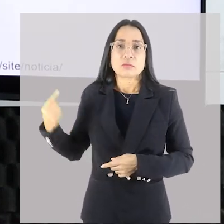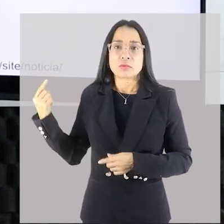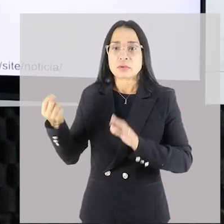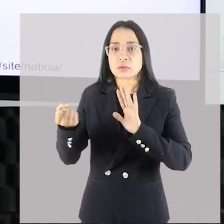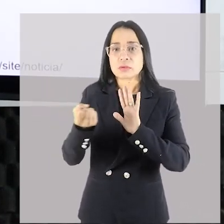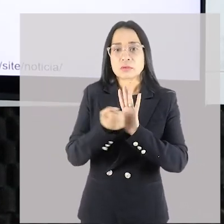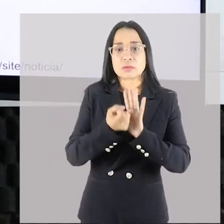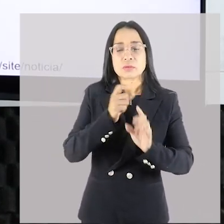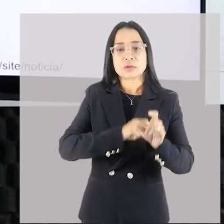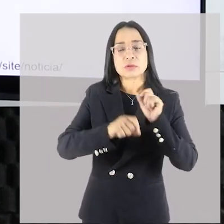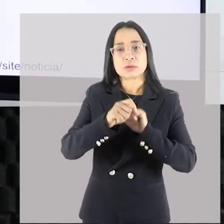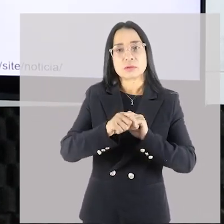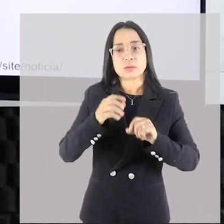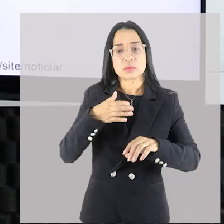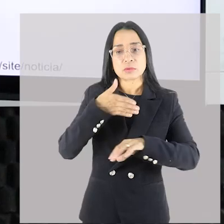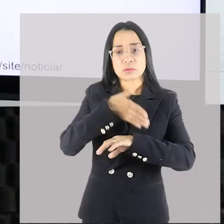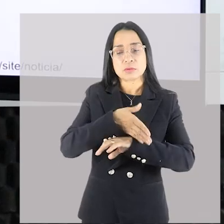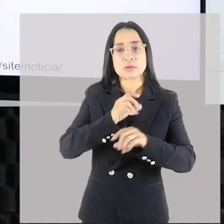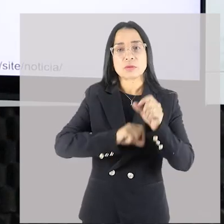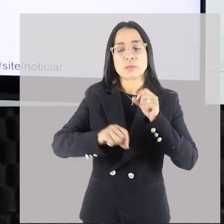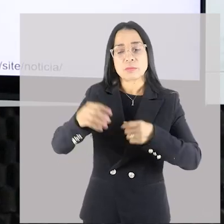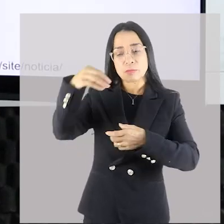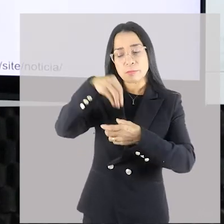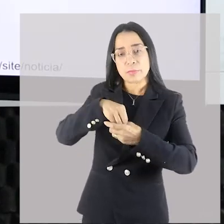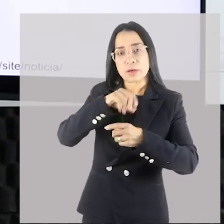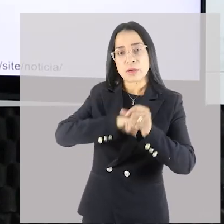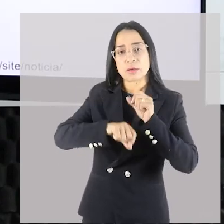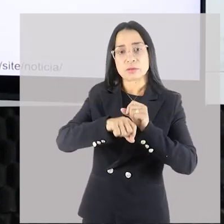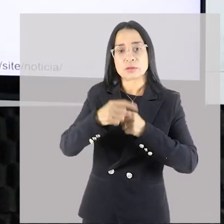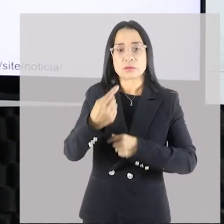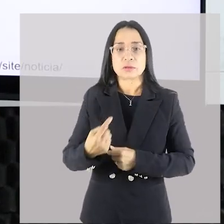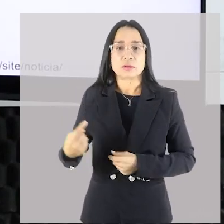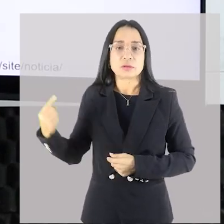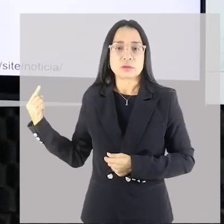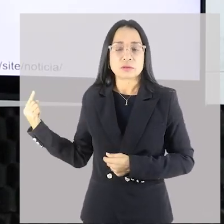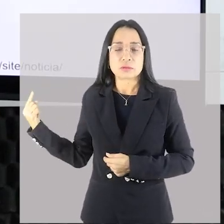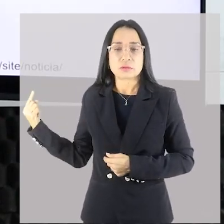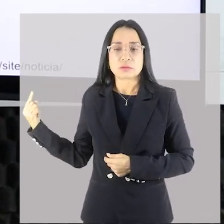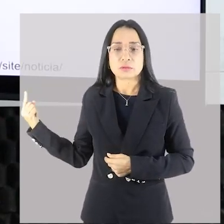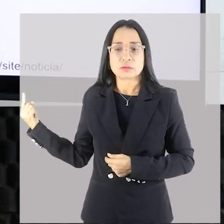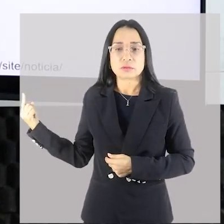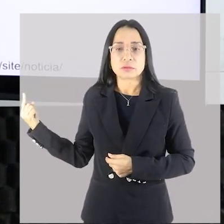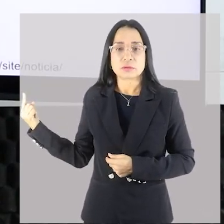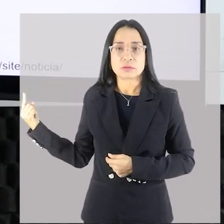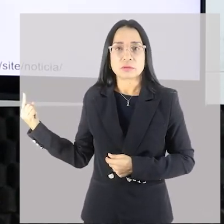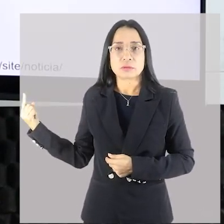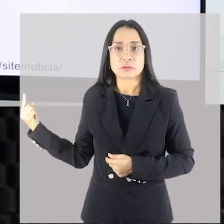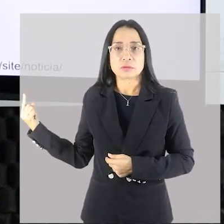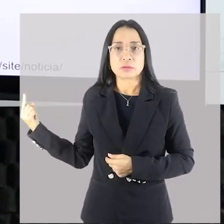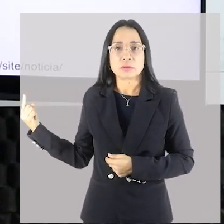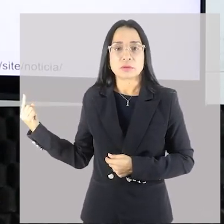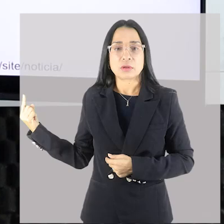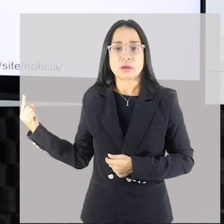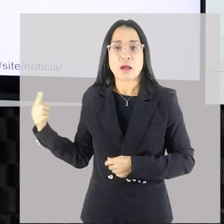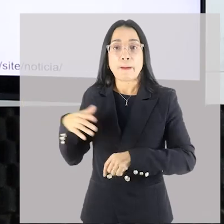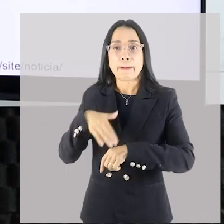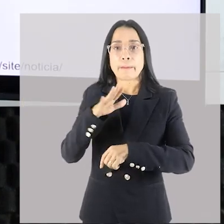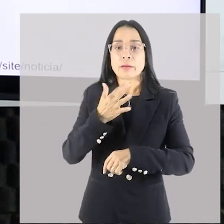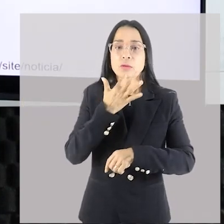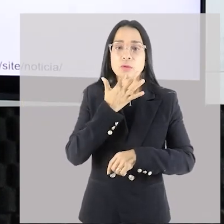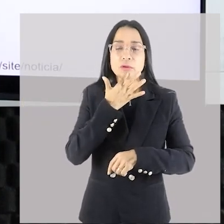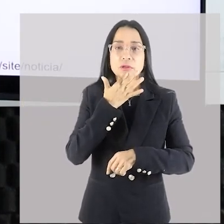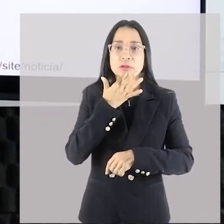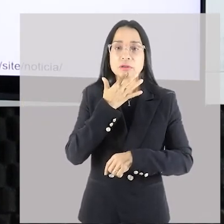parte dos Jogos Olímpicos. Esse aqui talvez seja o mais conhecido, que é a bandeira, né, os